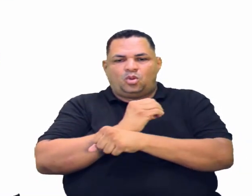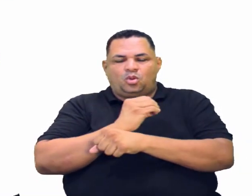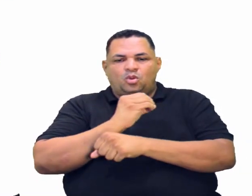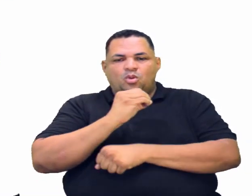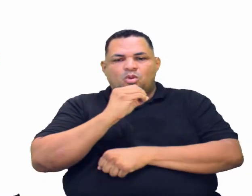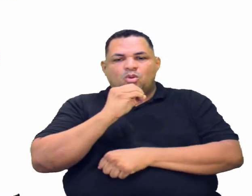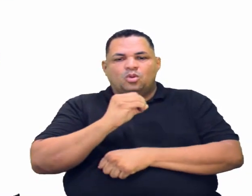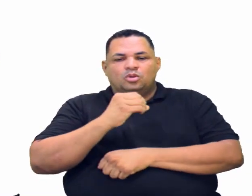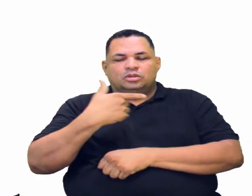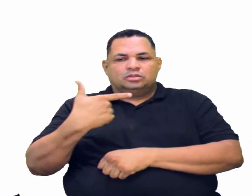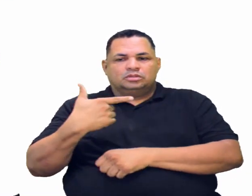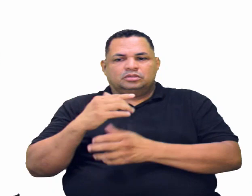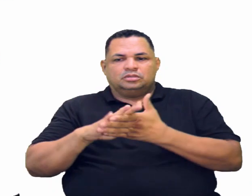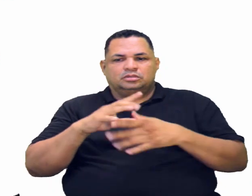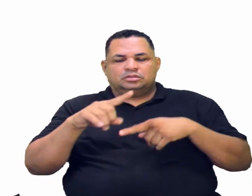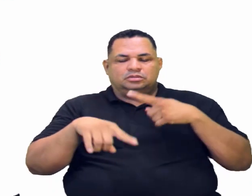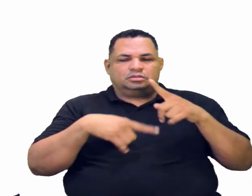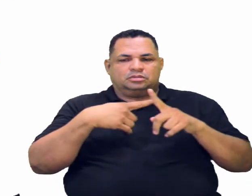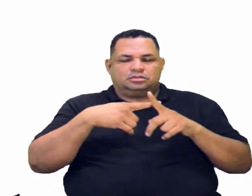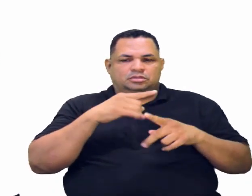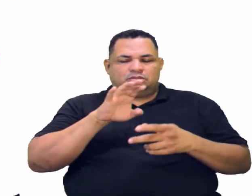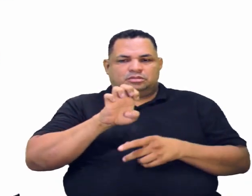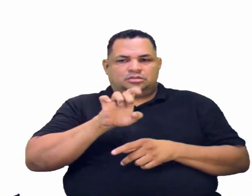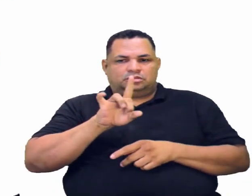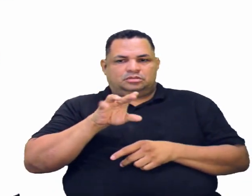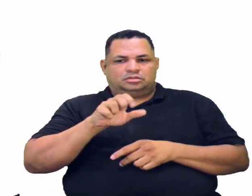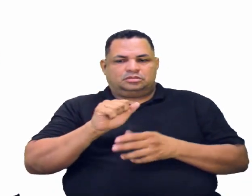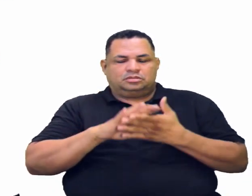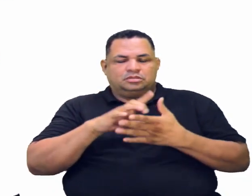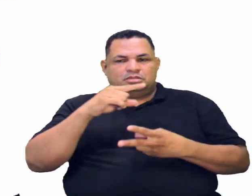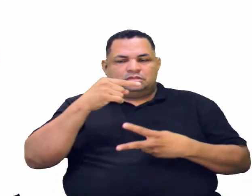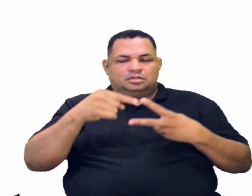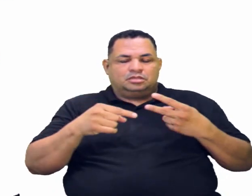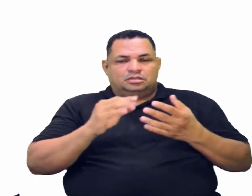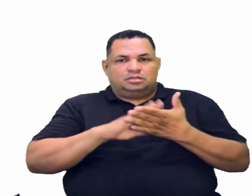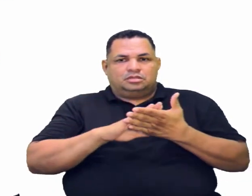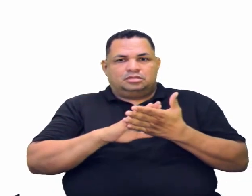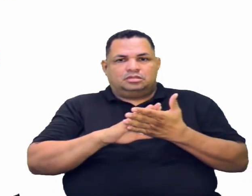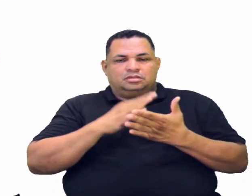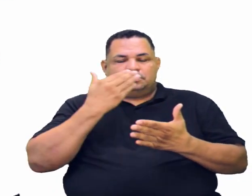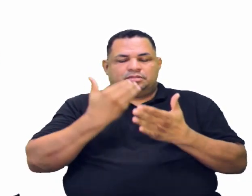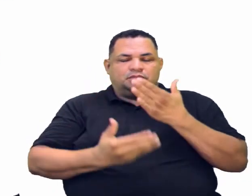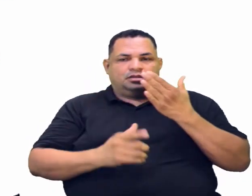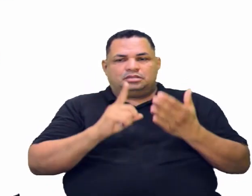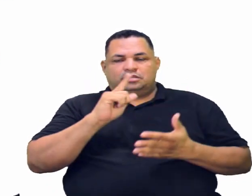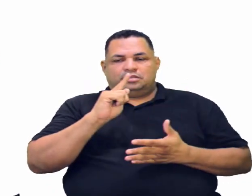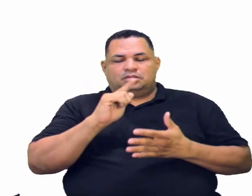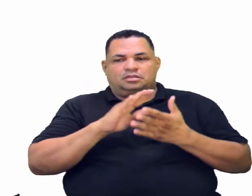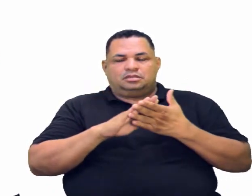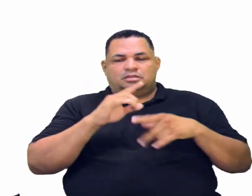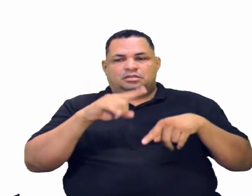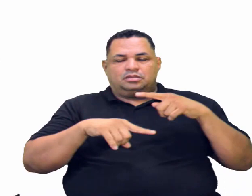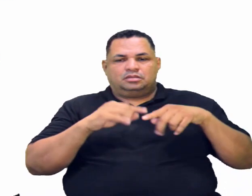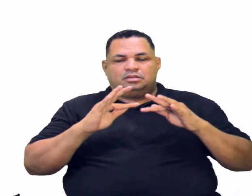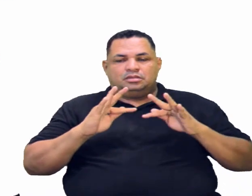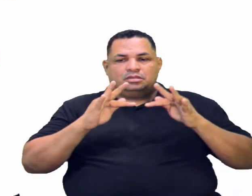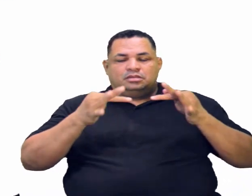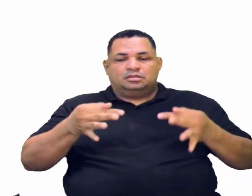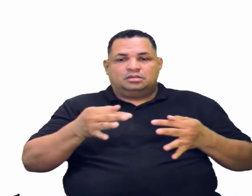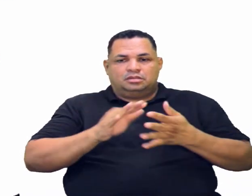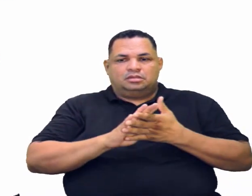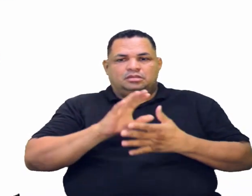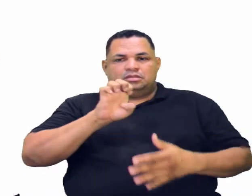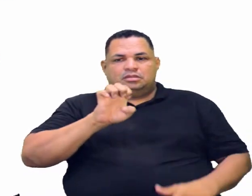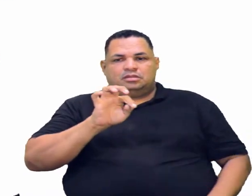Então todas as vezes que a gente tiver desidratação entre dois mols ou entre duas moléculas de álcool, o produto final é